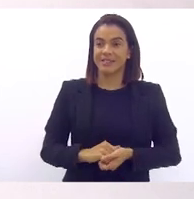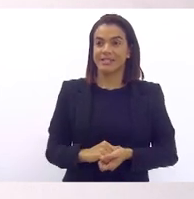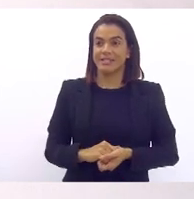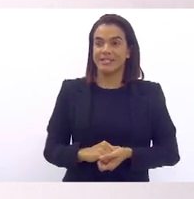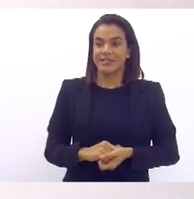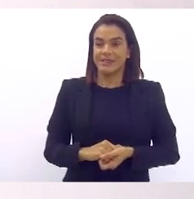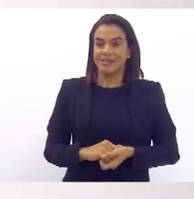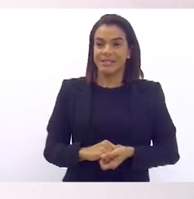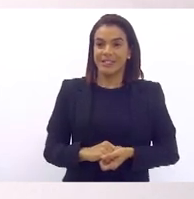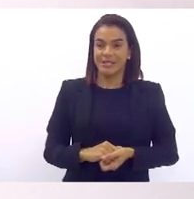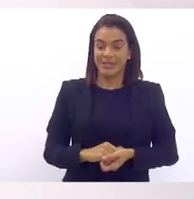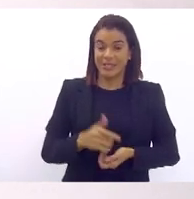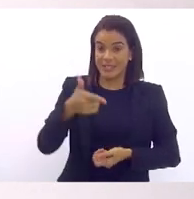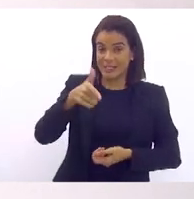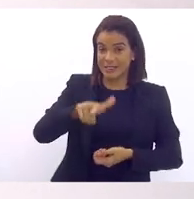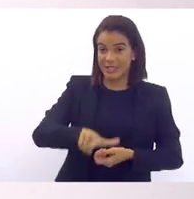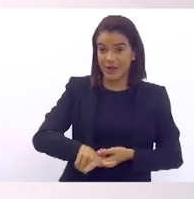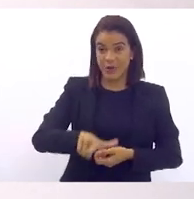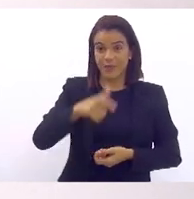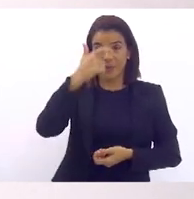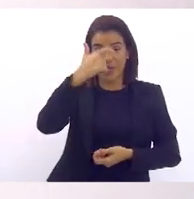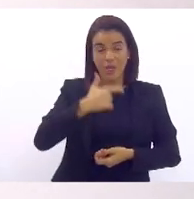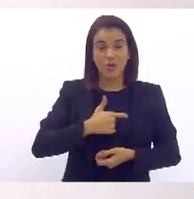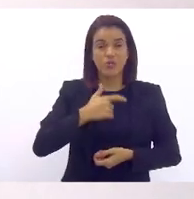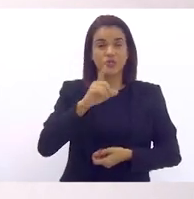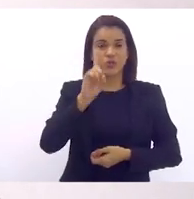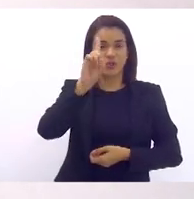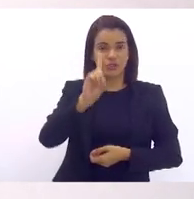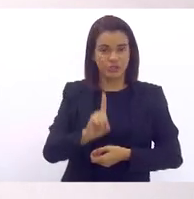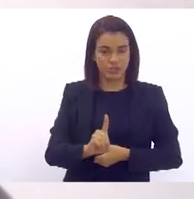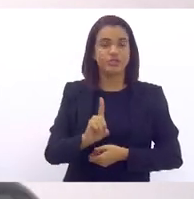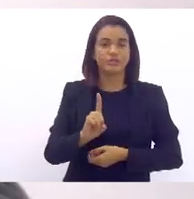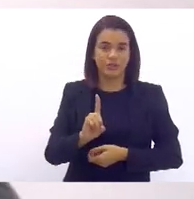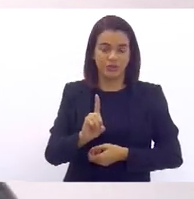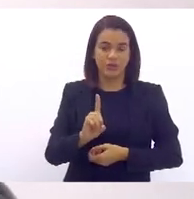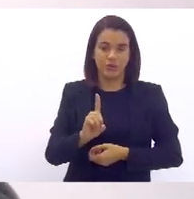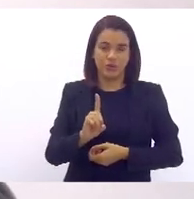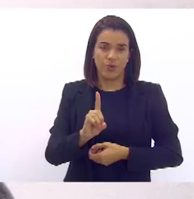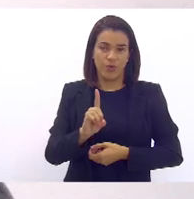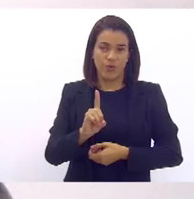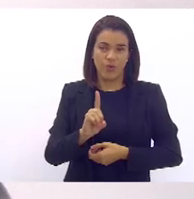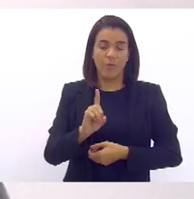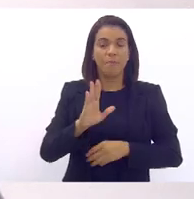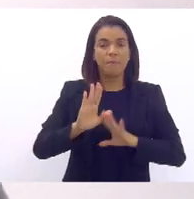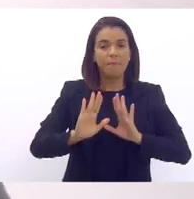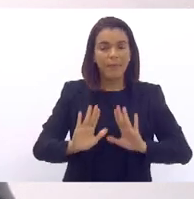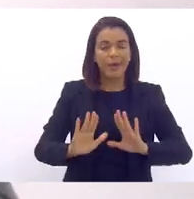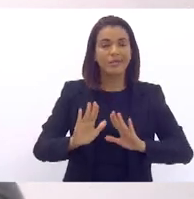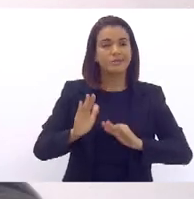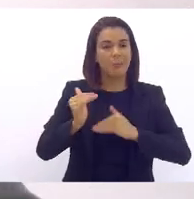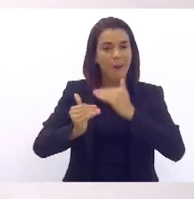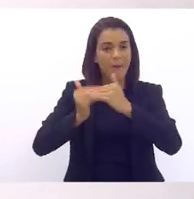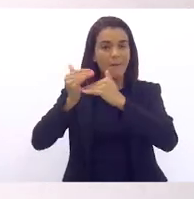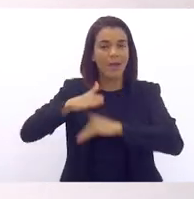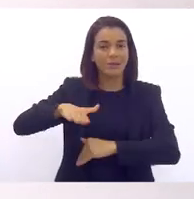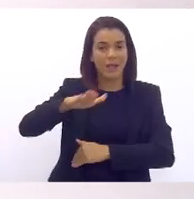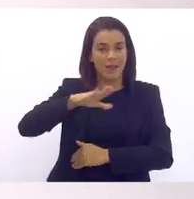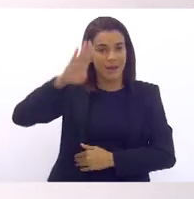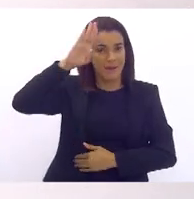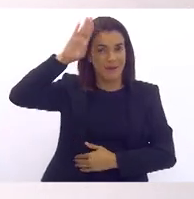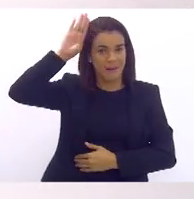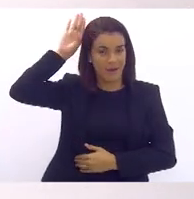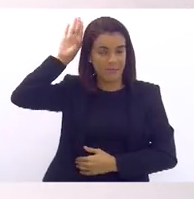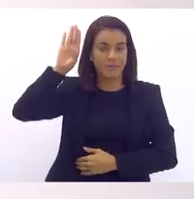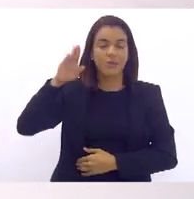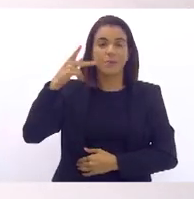Eh de novo assim eu sou dirigente mas também eh eh desenvolvi minha carreira acadêmica nesse Campo da